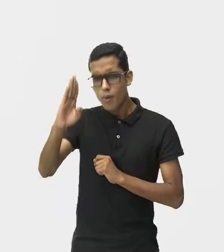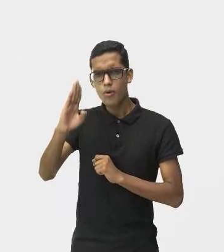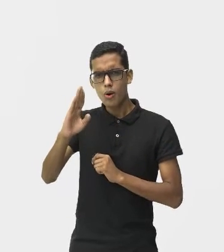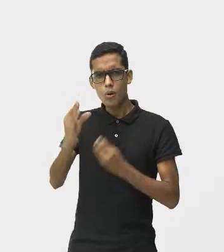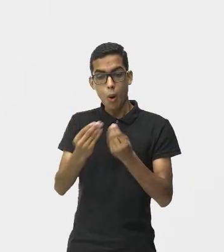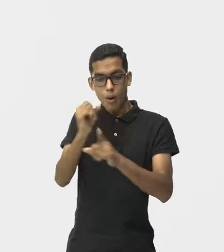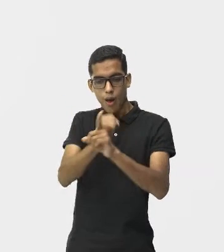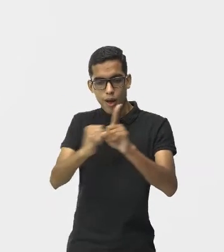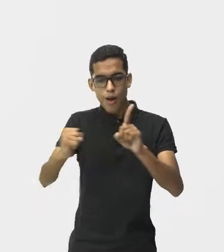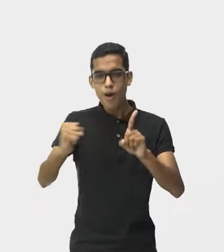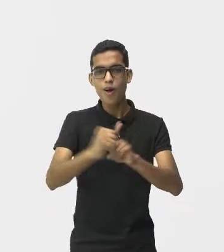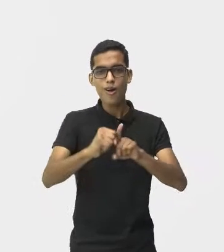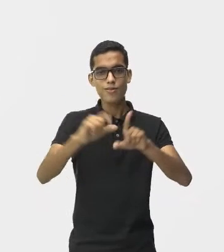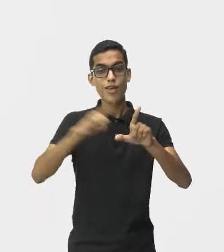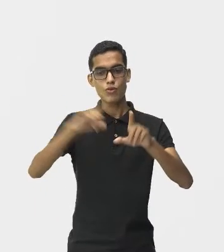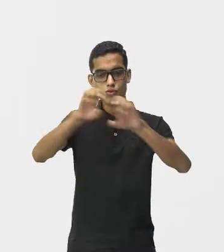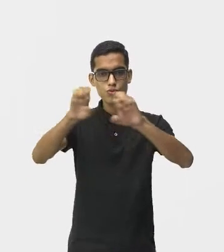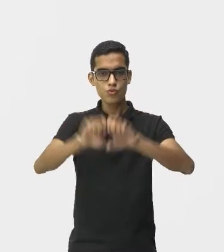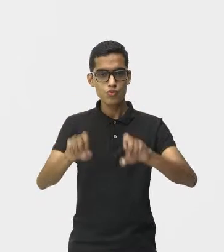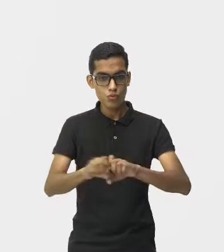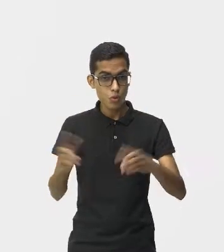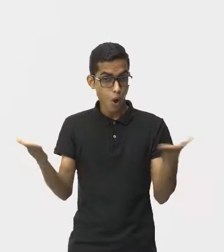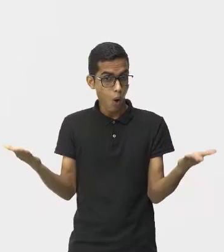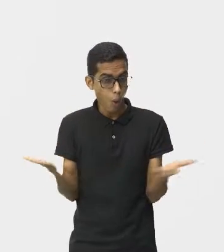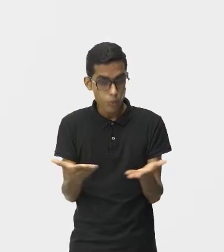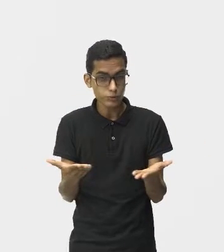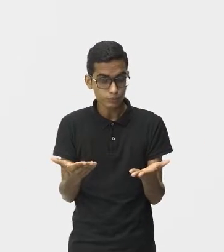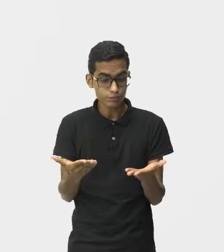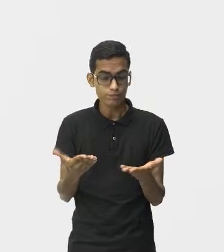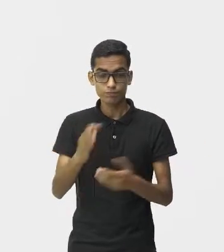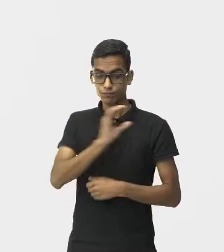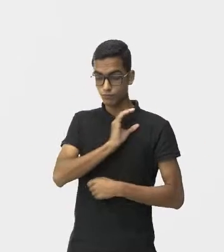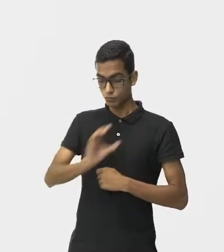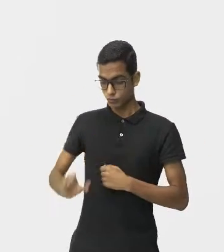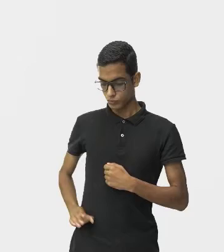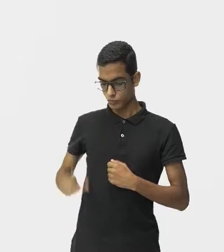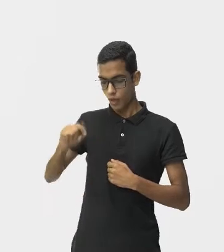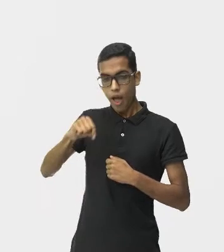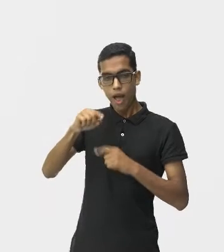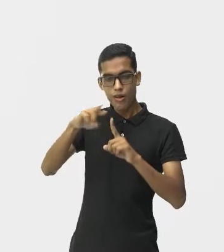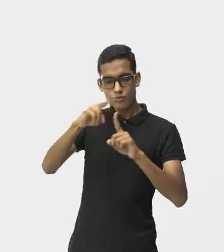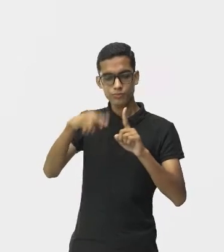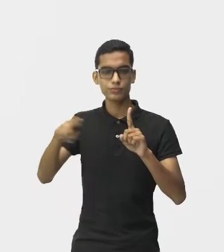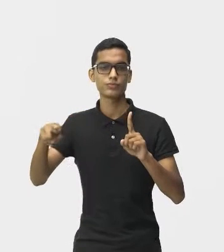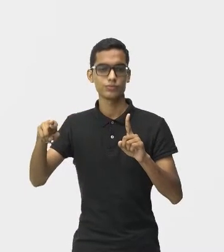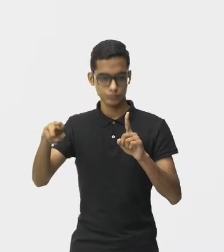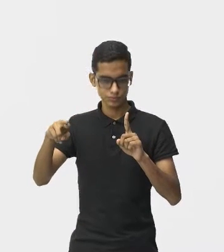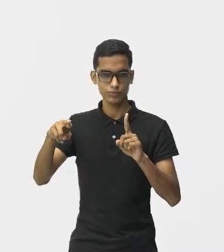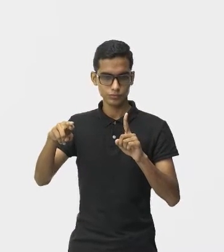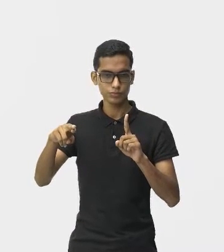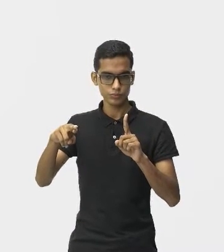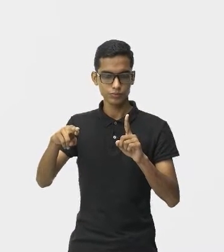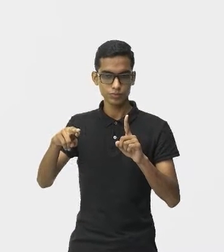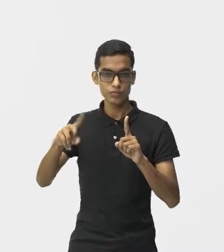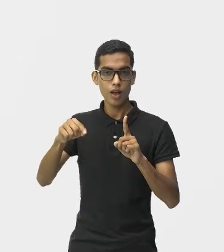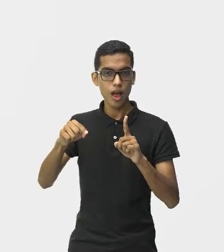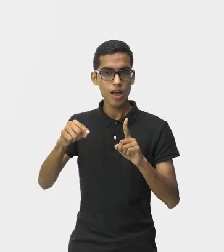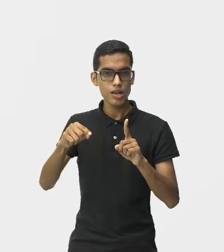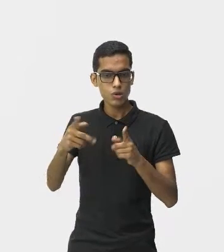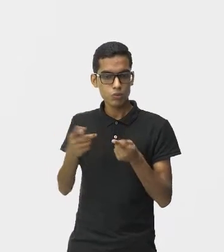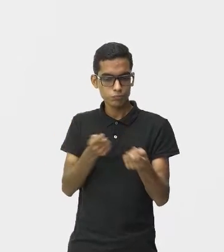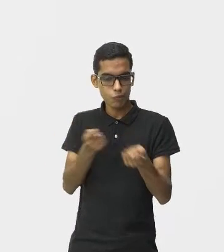está estruturada hoje. O cristianismo, como vocês sabem, é uma religião que domina grande parte